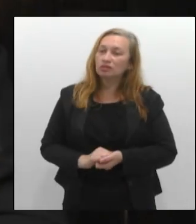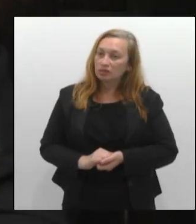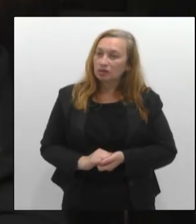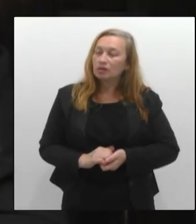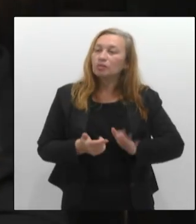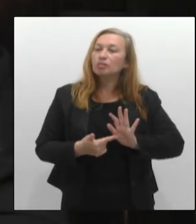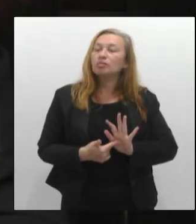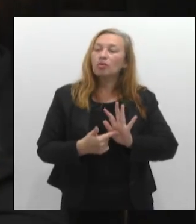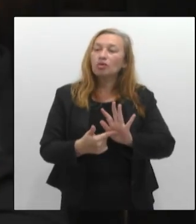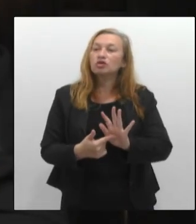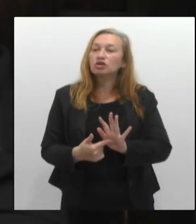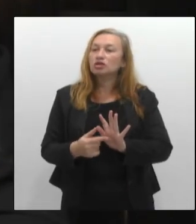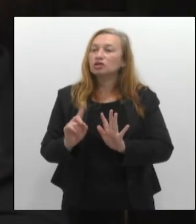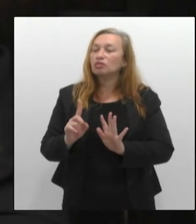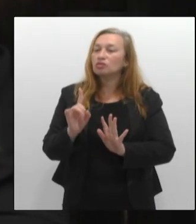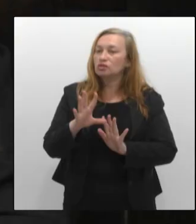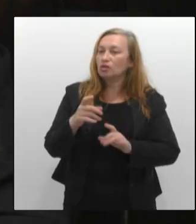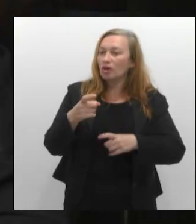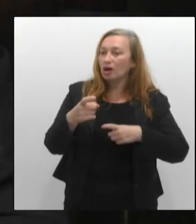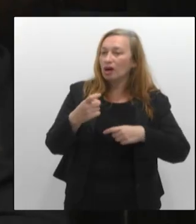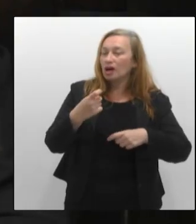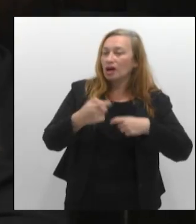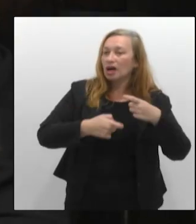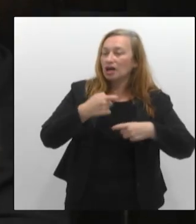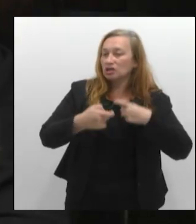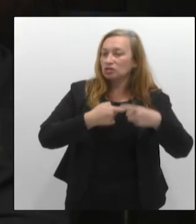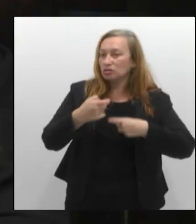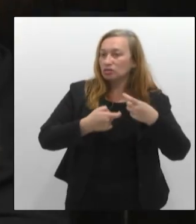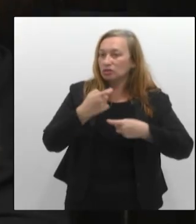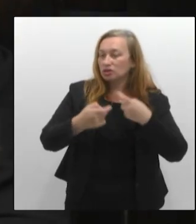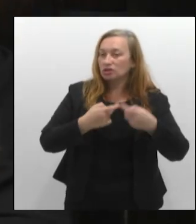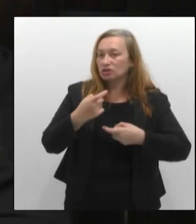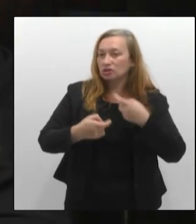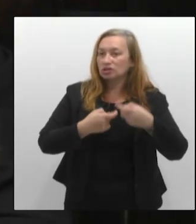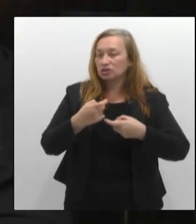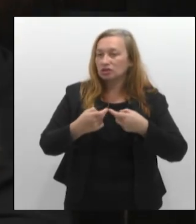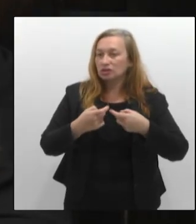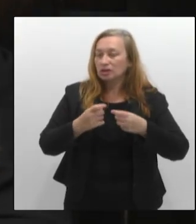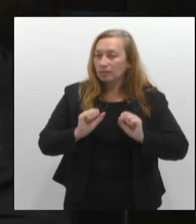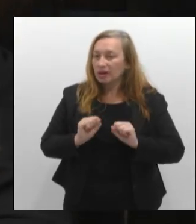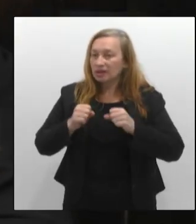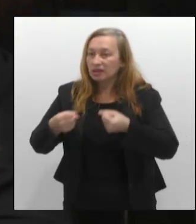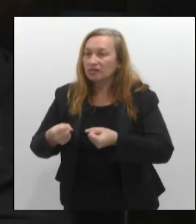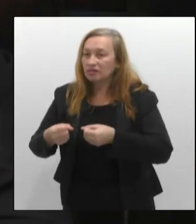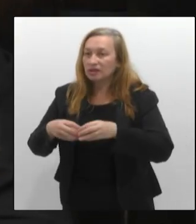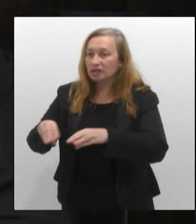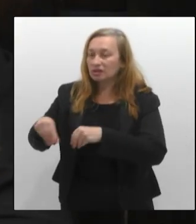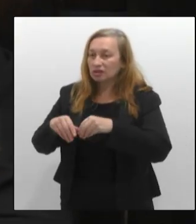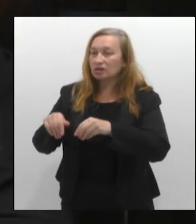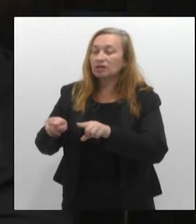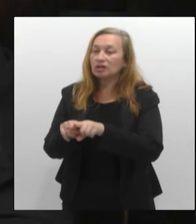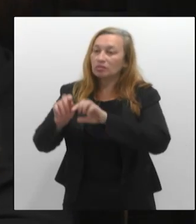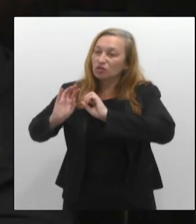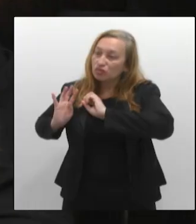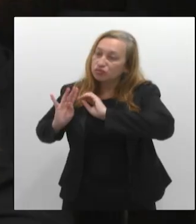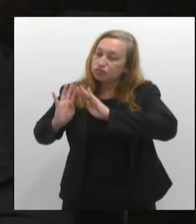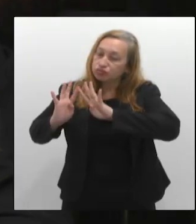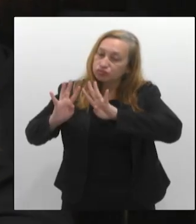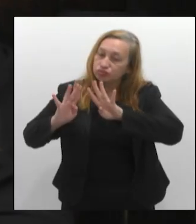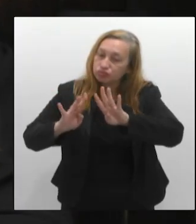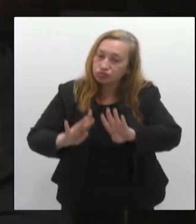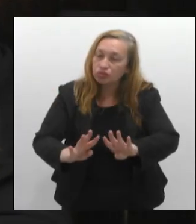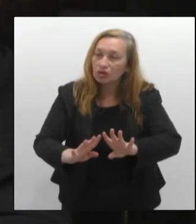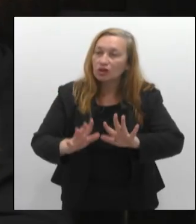sinal não só das lutas travadas pela defesa do território contra os invasores, tinha uma questão dos